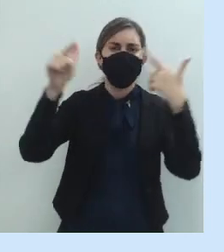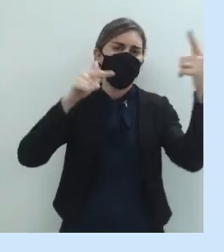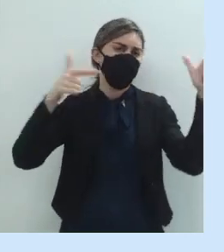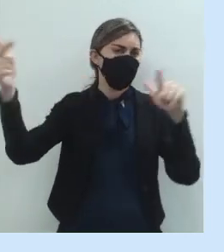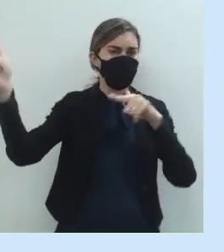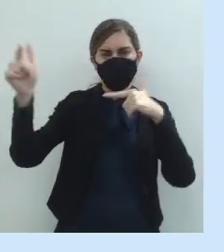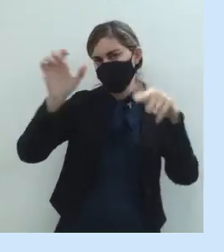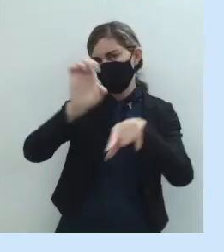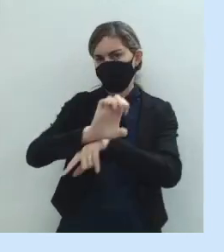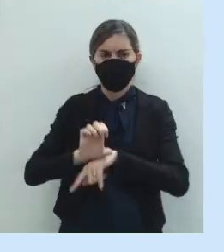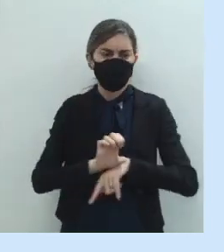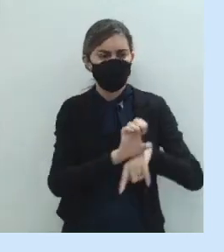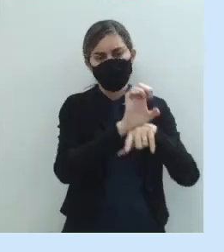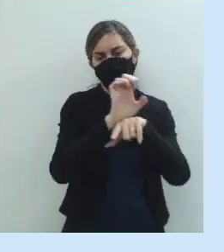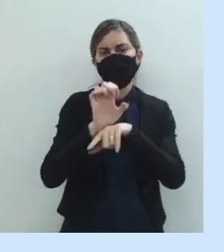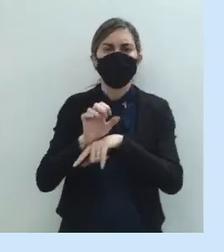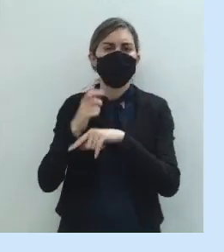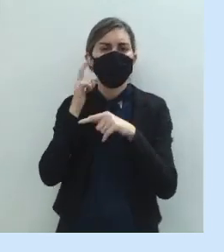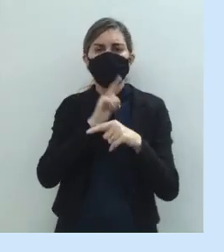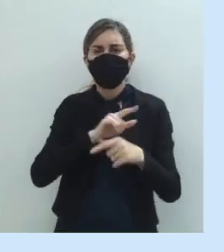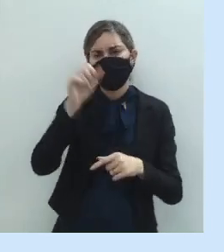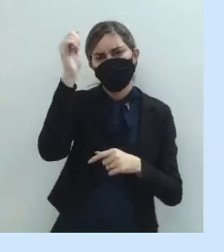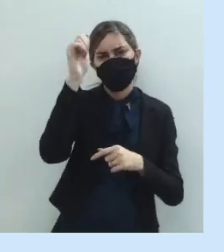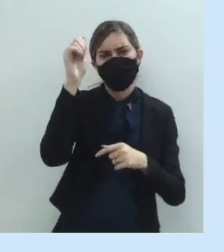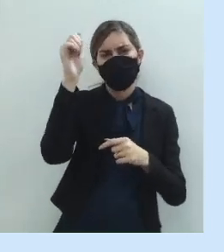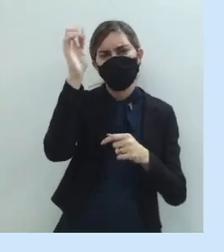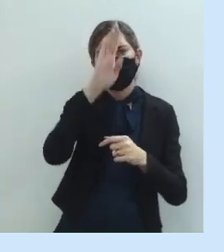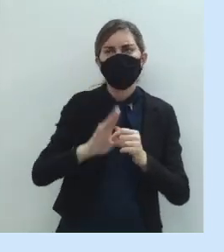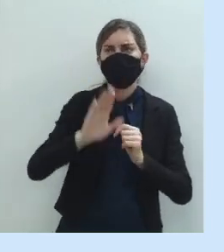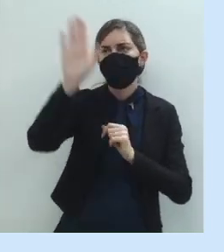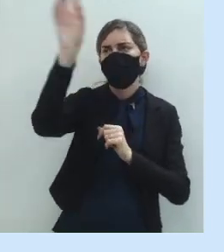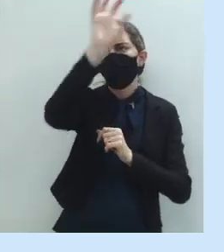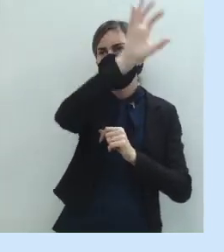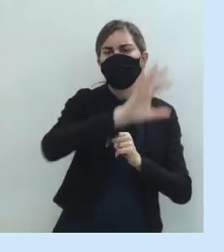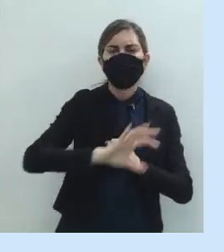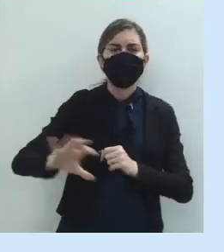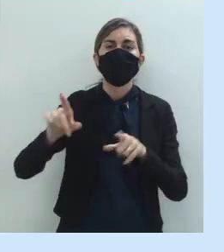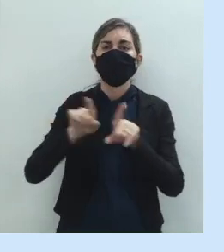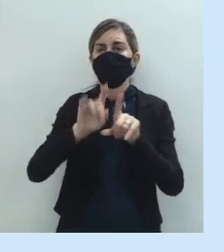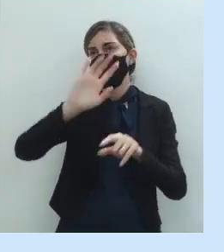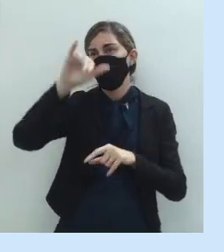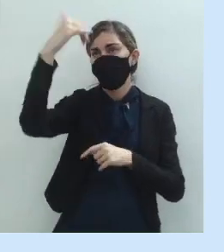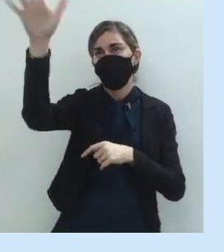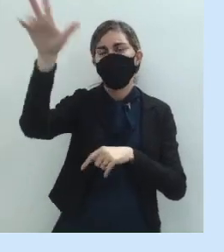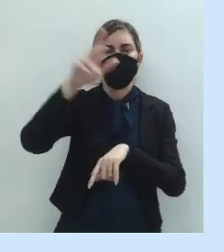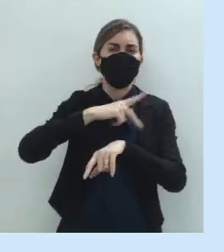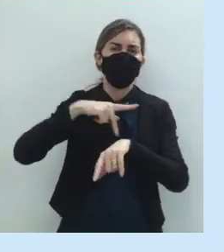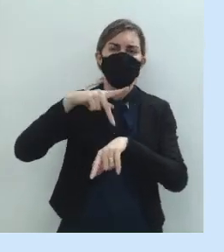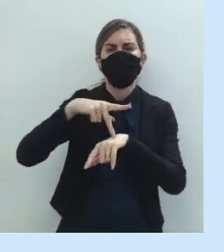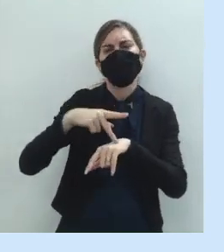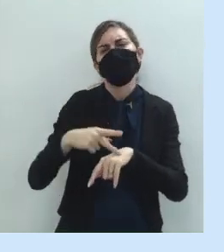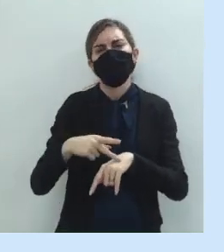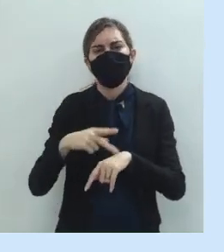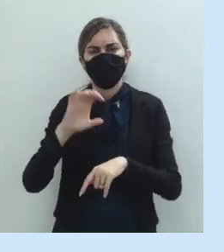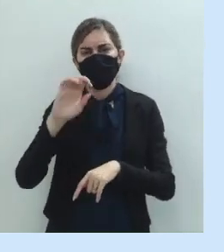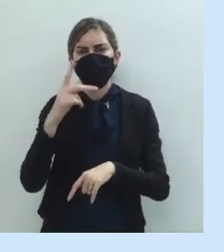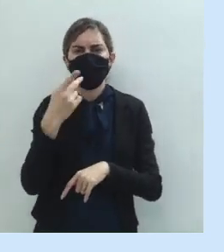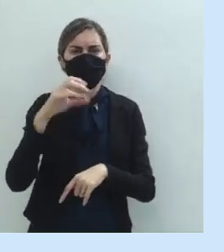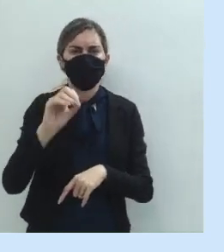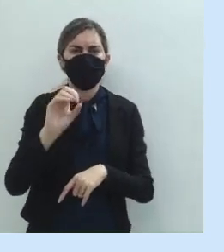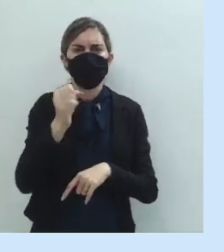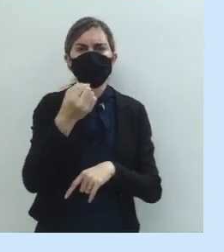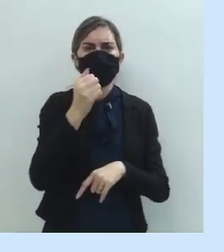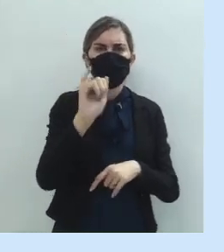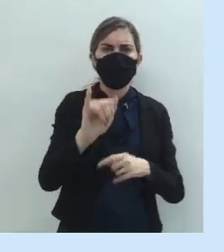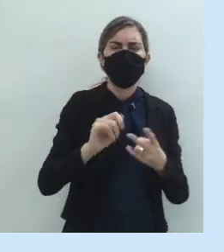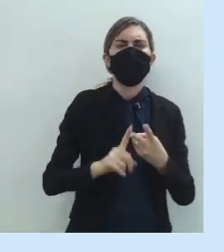do estado de Pernambuco. Ele ganhou projeção nacional e projeção internacional. Tanto que o Chico Science, o Fred 04